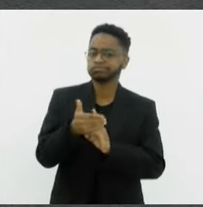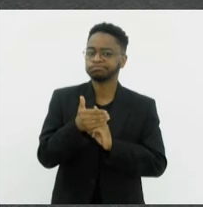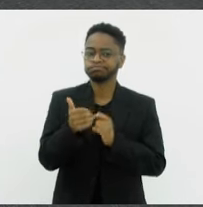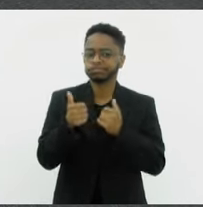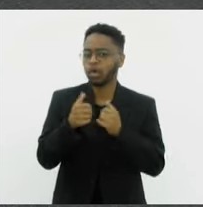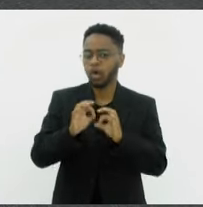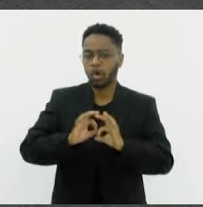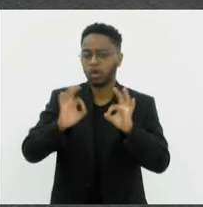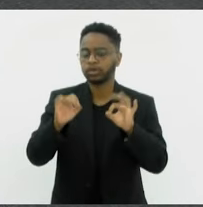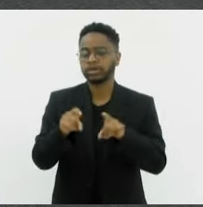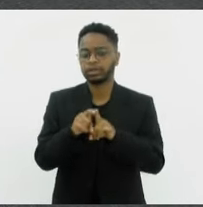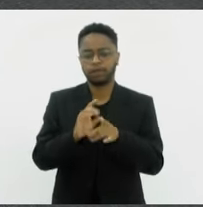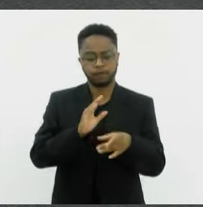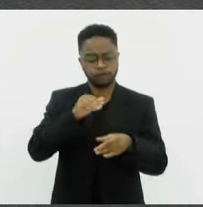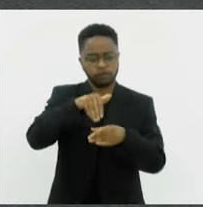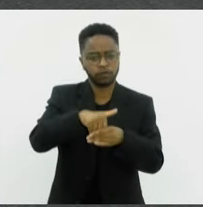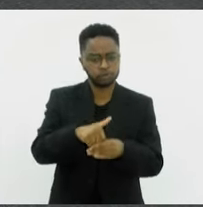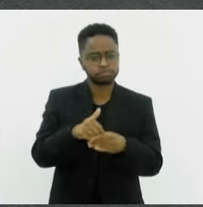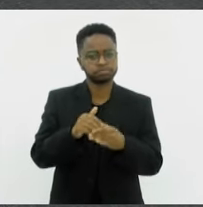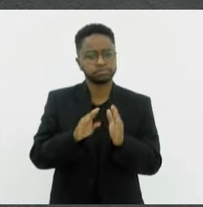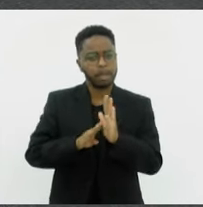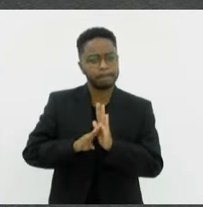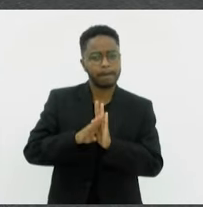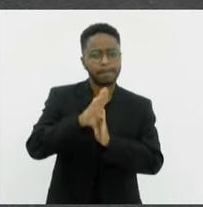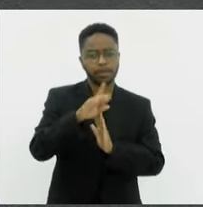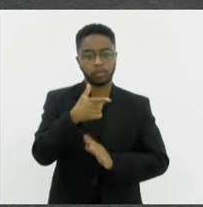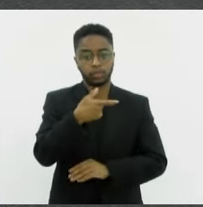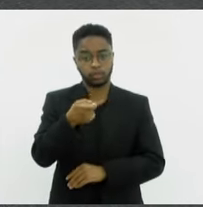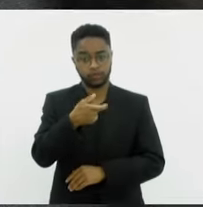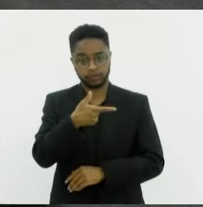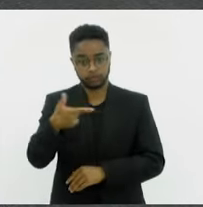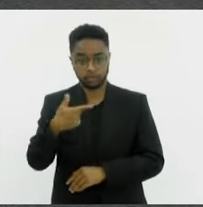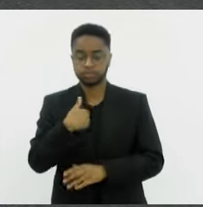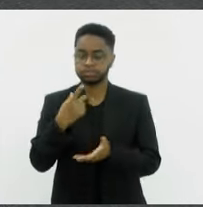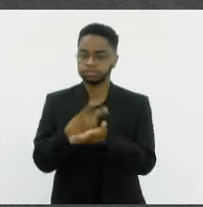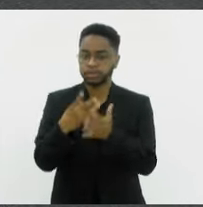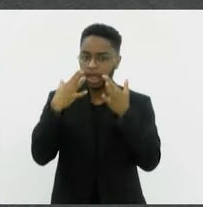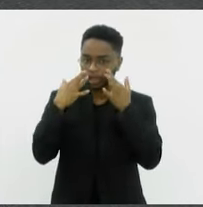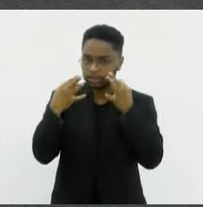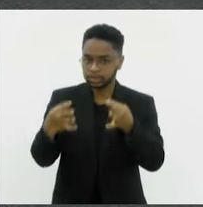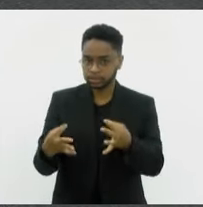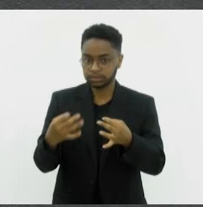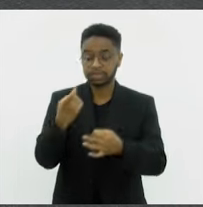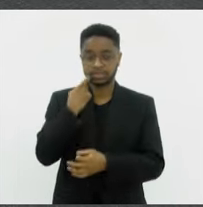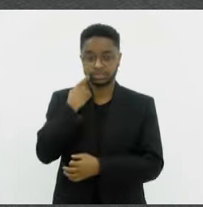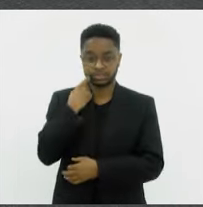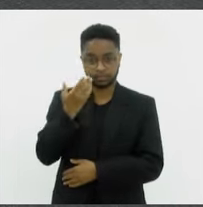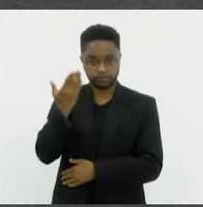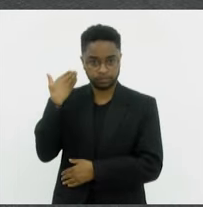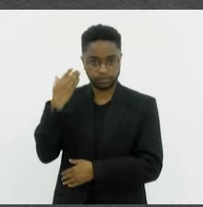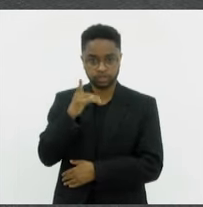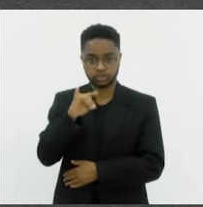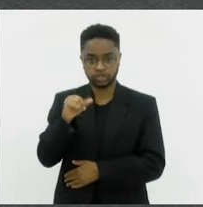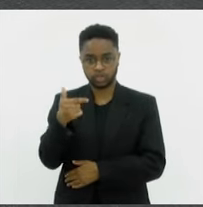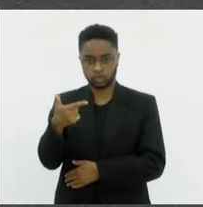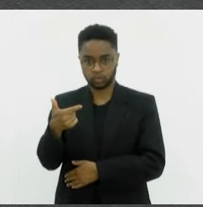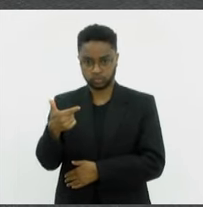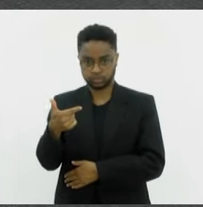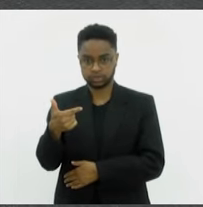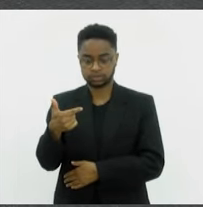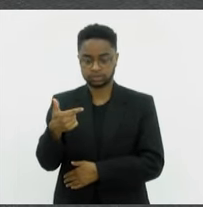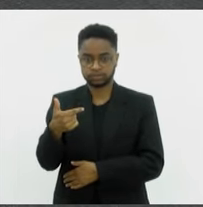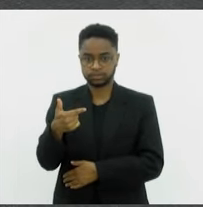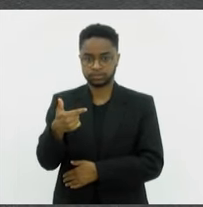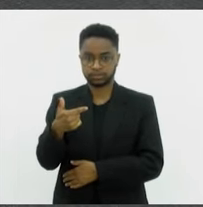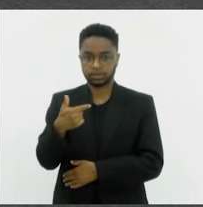muito expressiva em 2022 e que tem todo o meu carinho e atenção aqui. Na última sexta-feira, no dia 12, eu